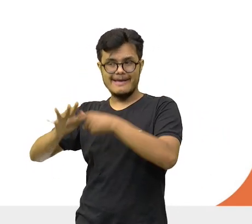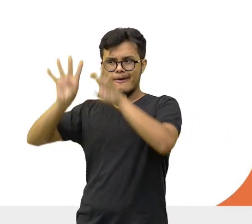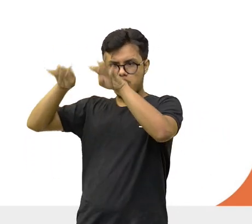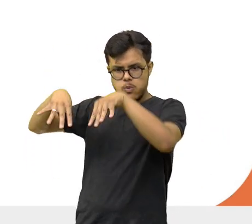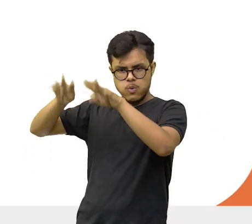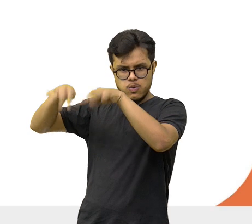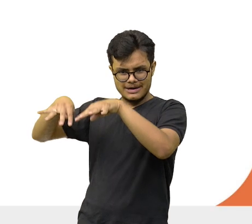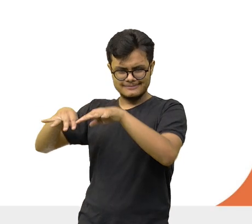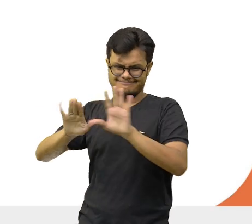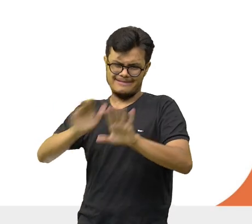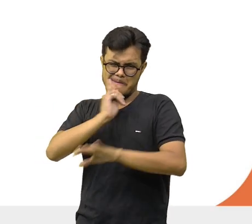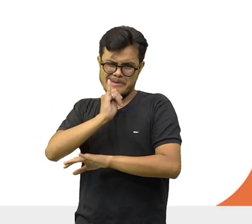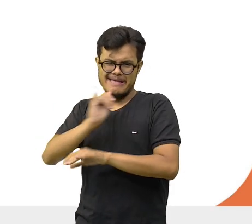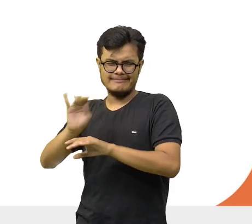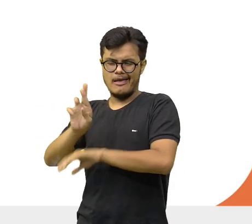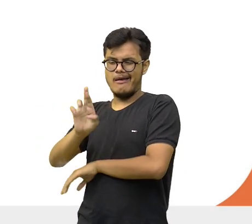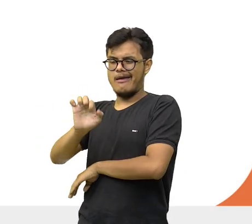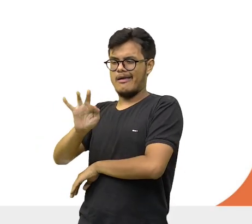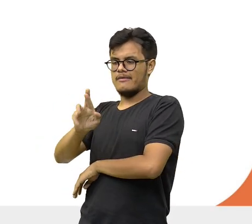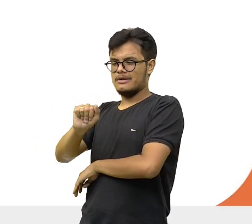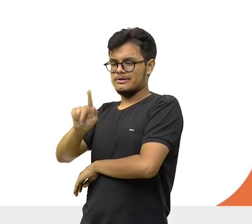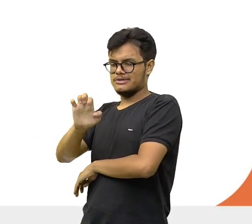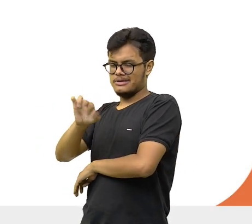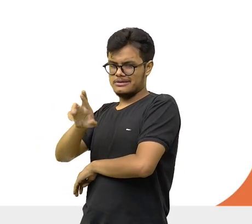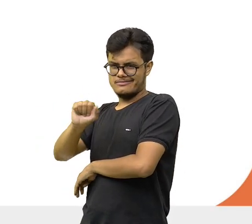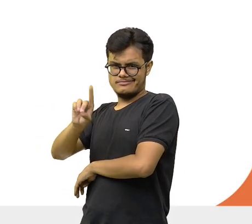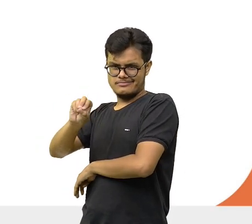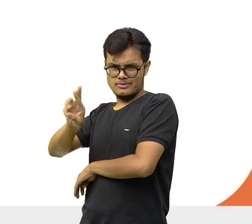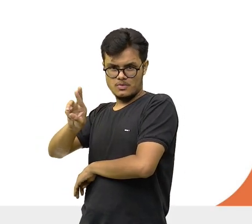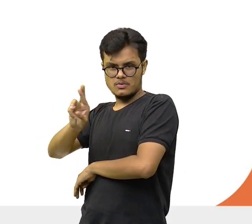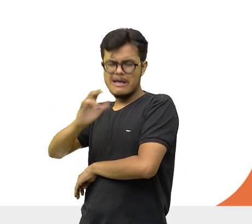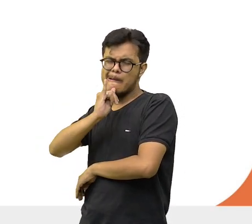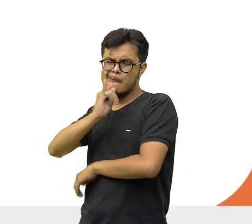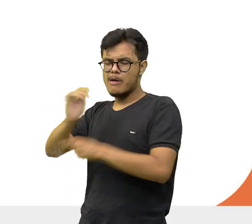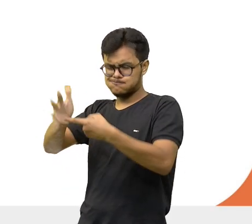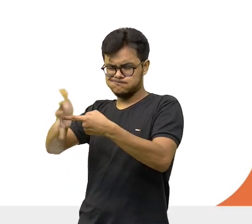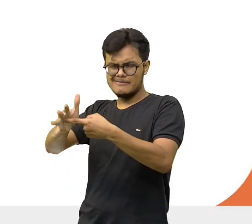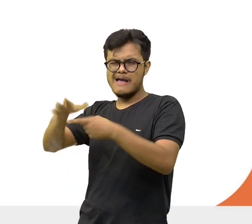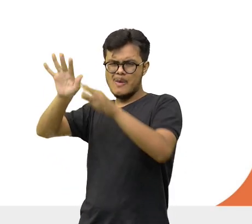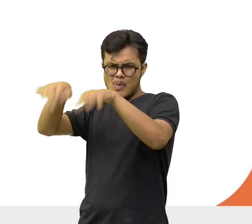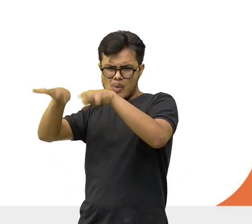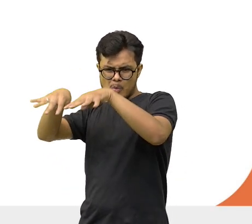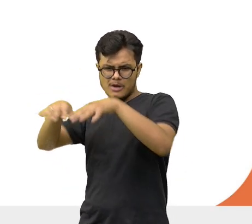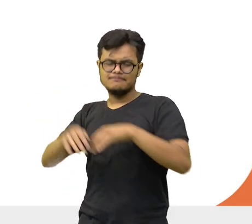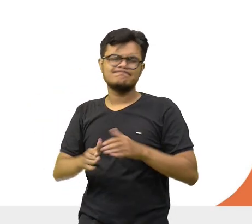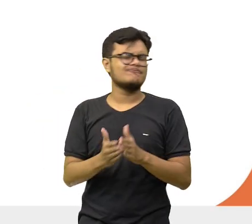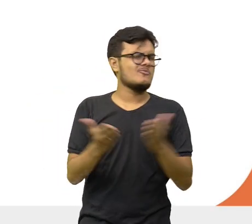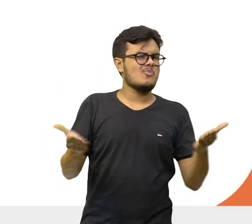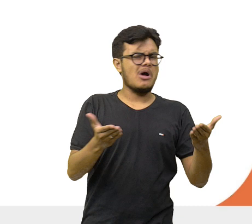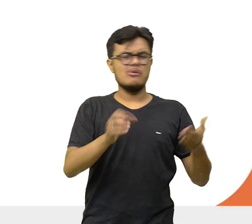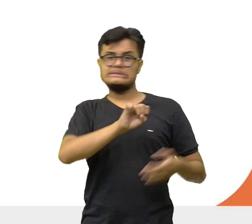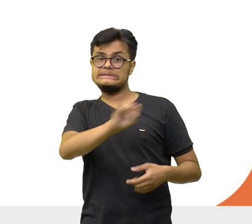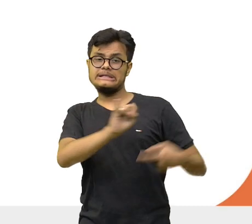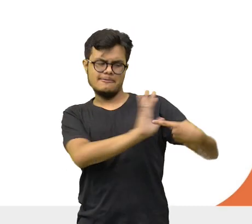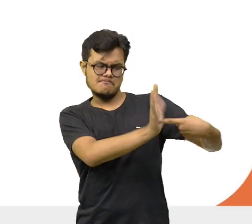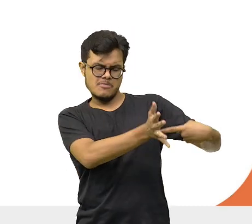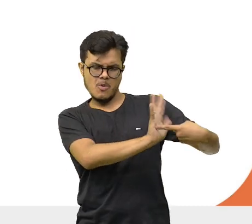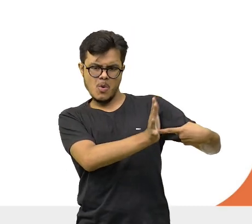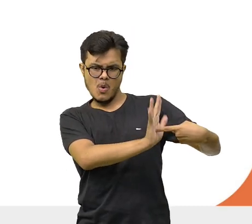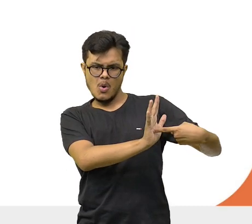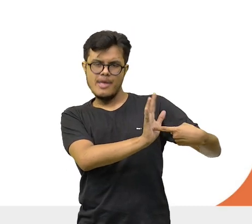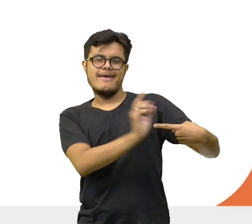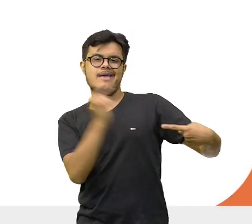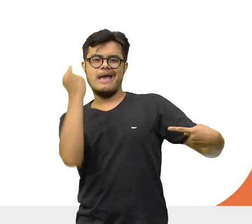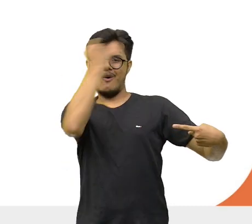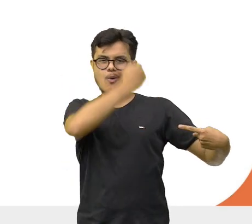do ciclo. Se o ciclo for sentido horário, eu tenho uma máquina térmica. Se eu tiver sentido